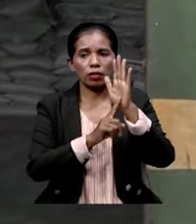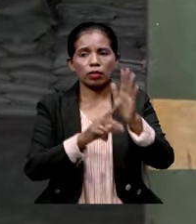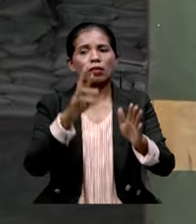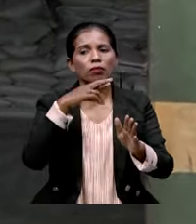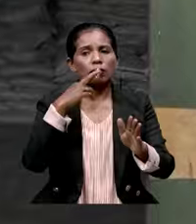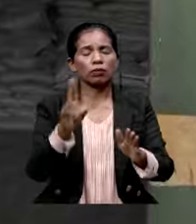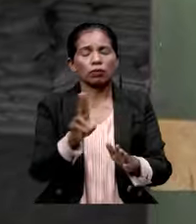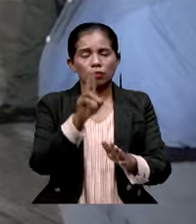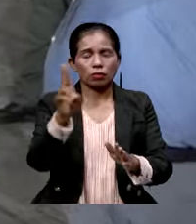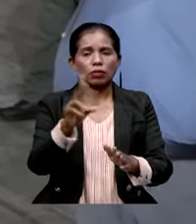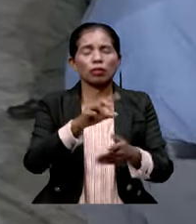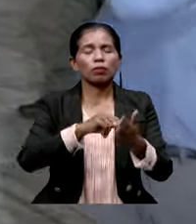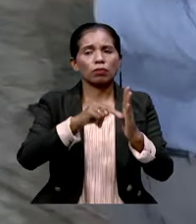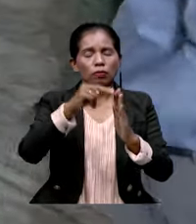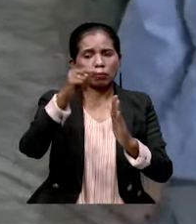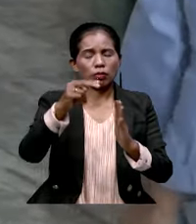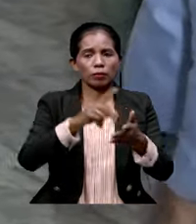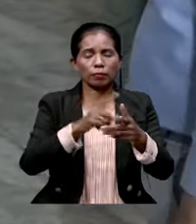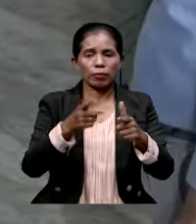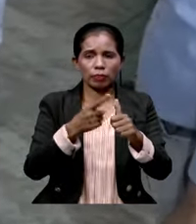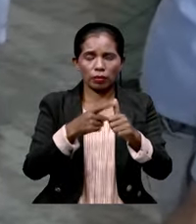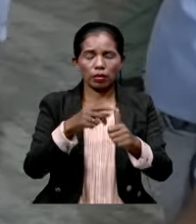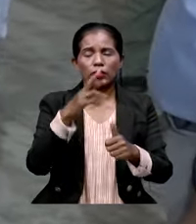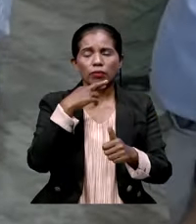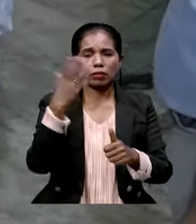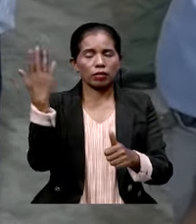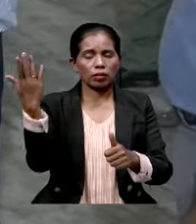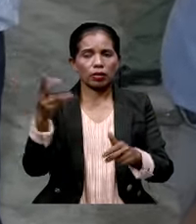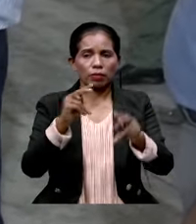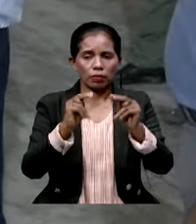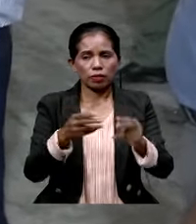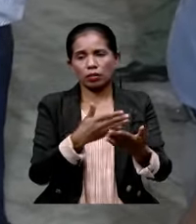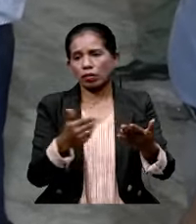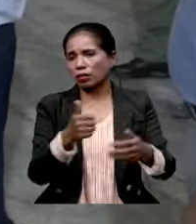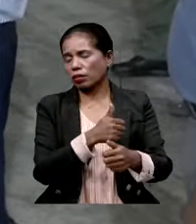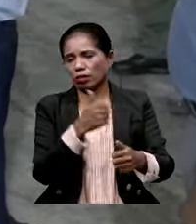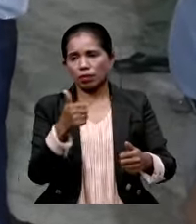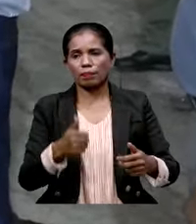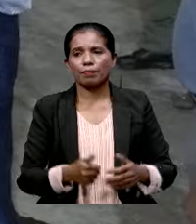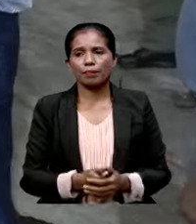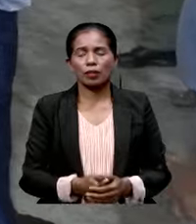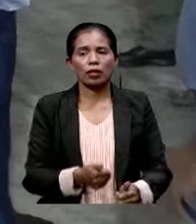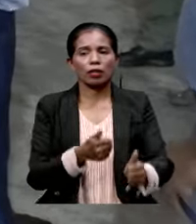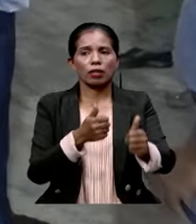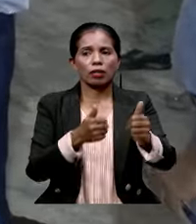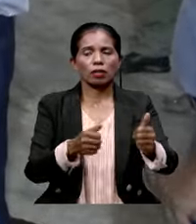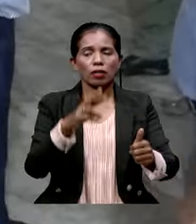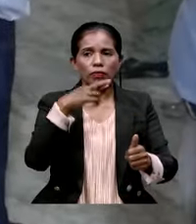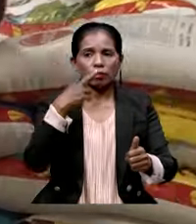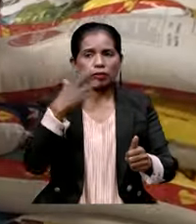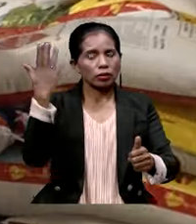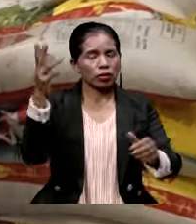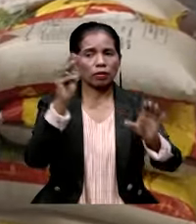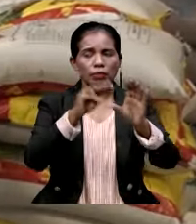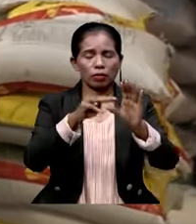ocupa número da huluk Folim Asliu e mercado entre necessidade básica Sira Selo tuir tabela preço Fos e